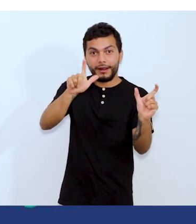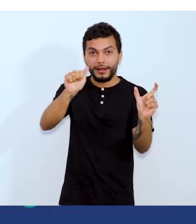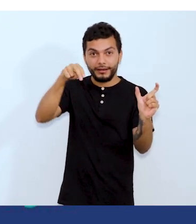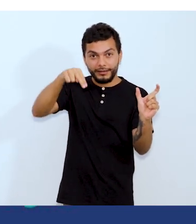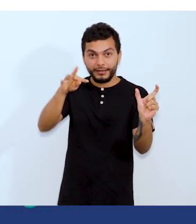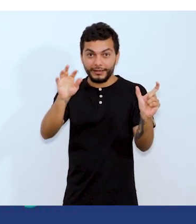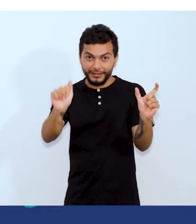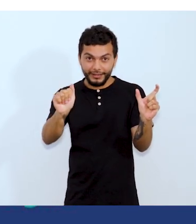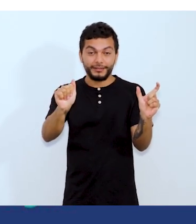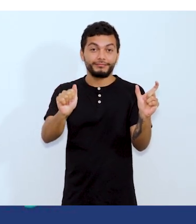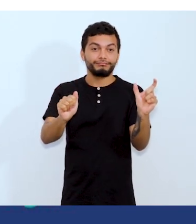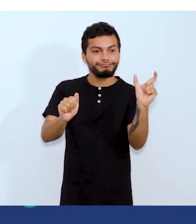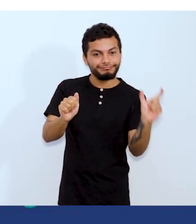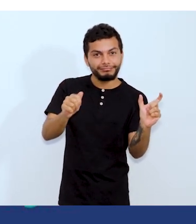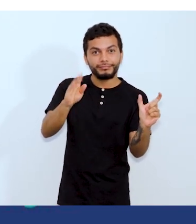planta,